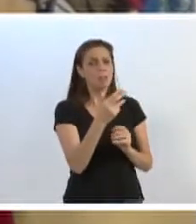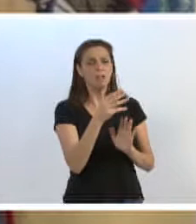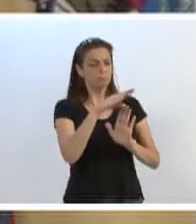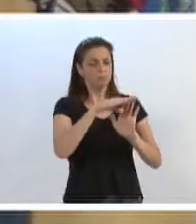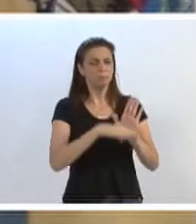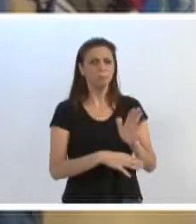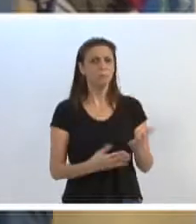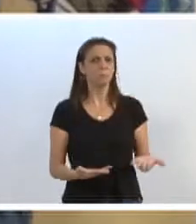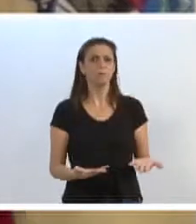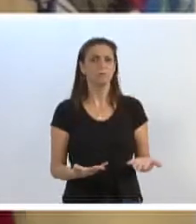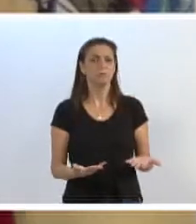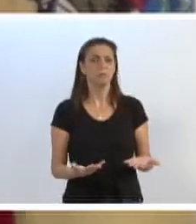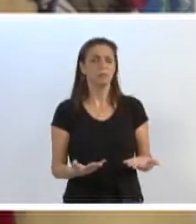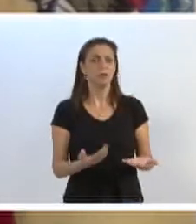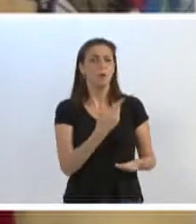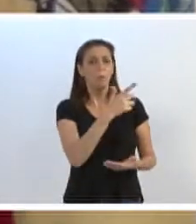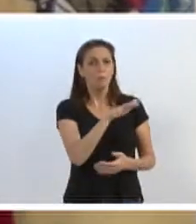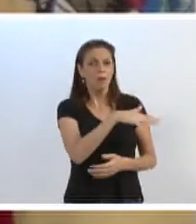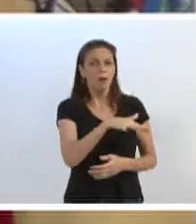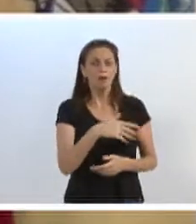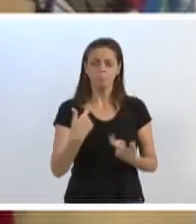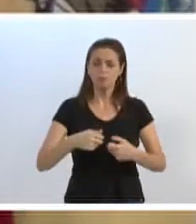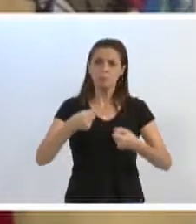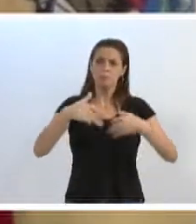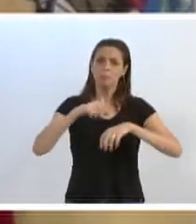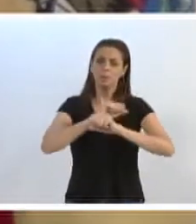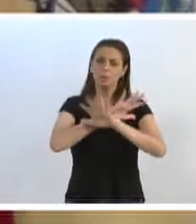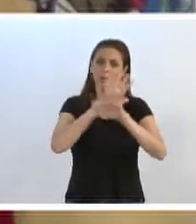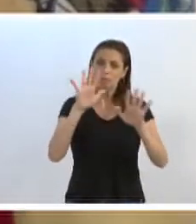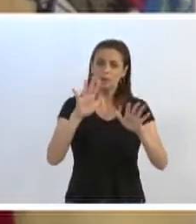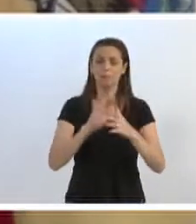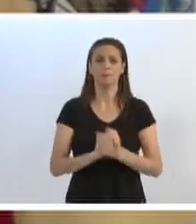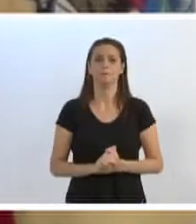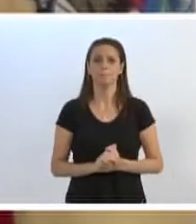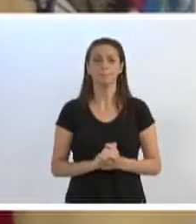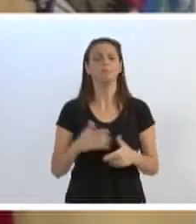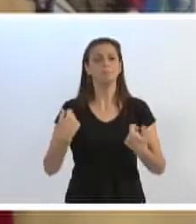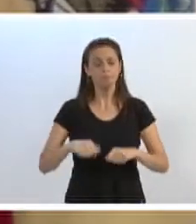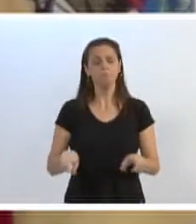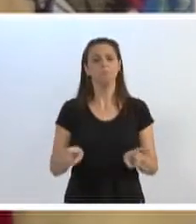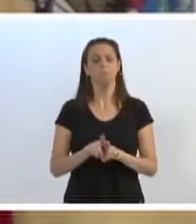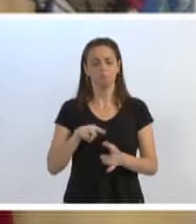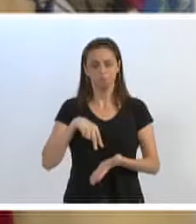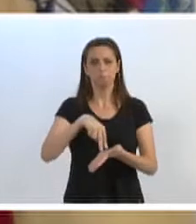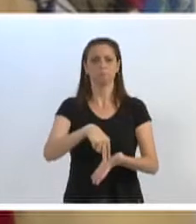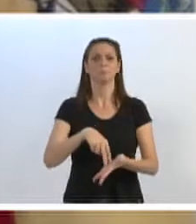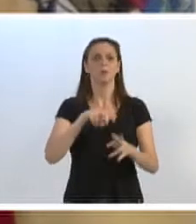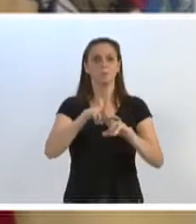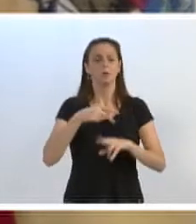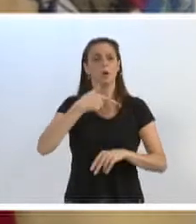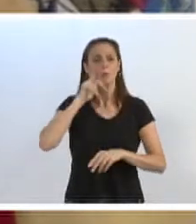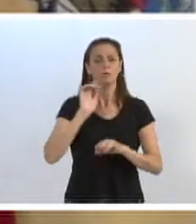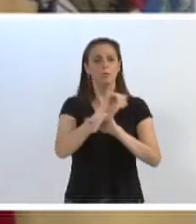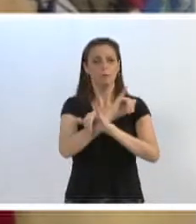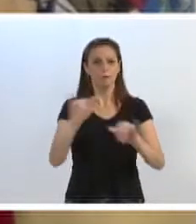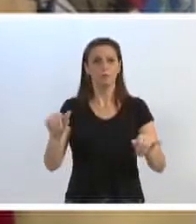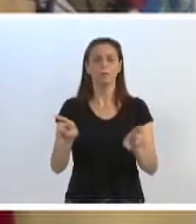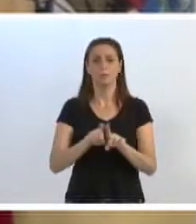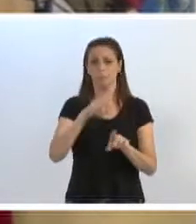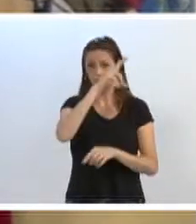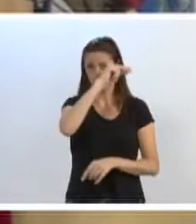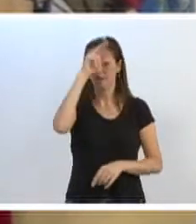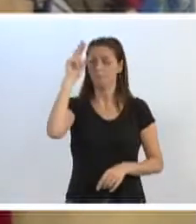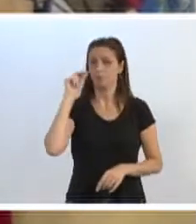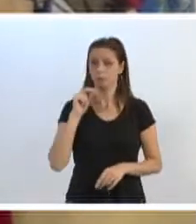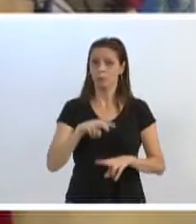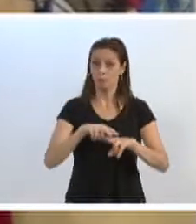situações? Eu acho que a gente tem que ter essa clareza aqui em cima disso e precisamos ter essa postura. E foi o que eu anunciei ontem em relação à questão de prefeitura. Então,